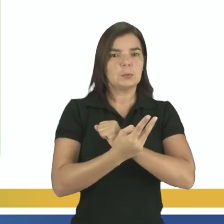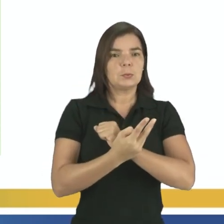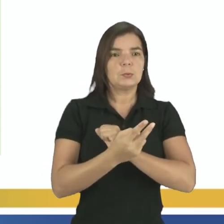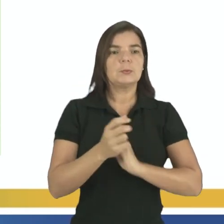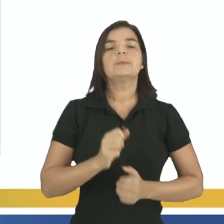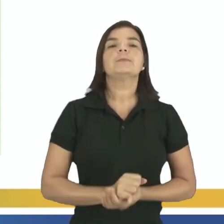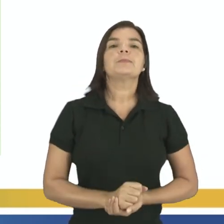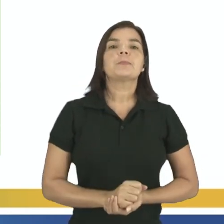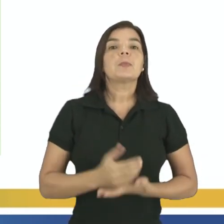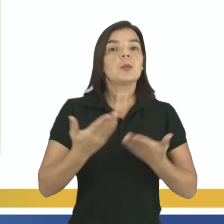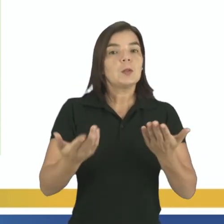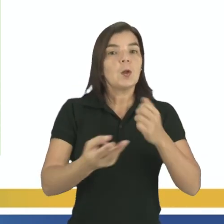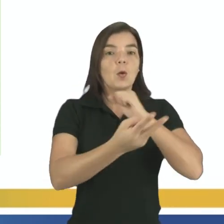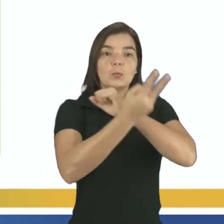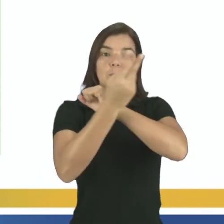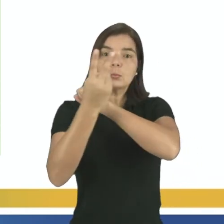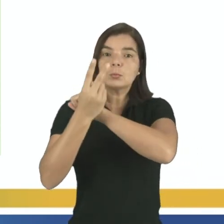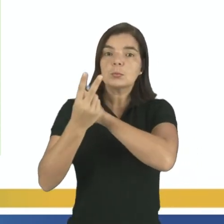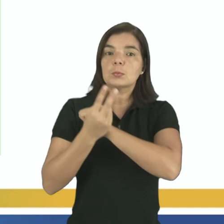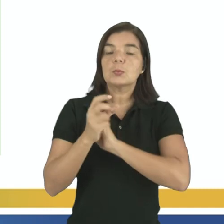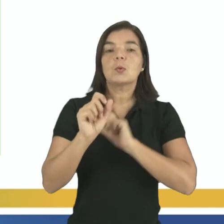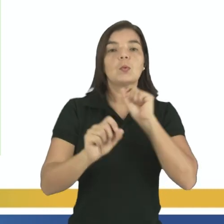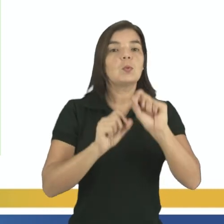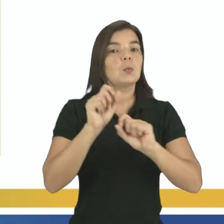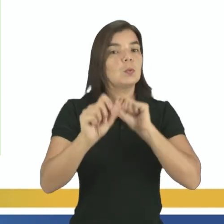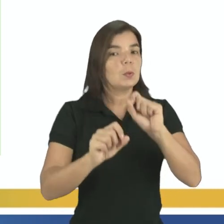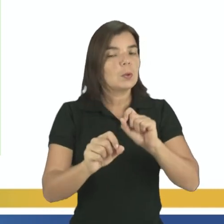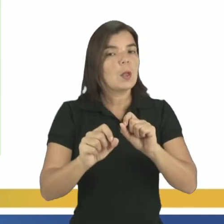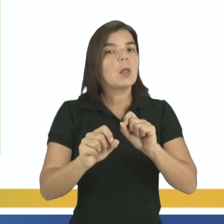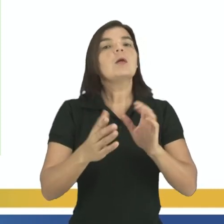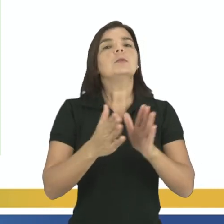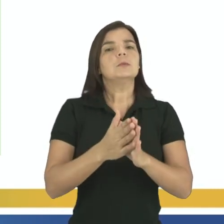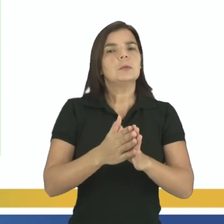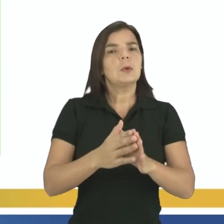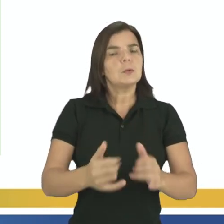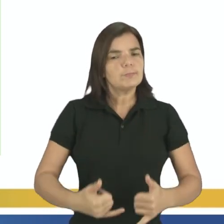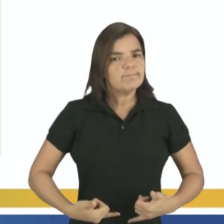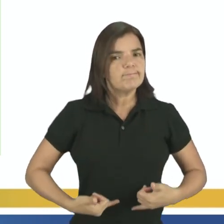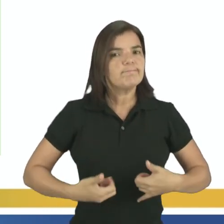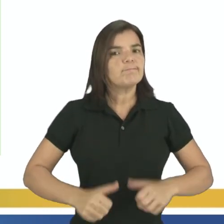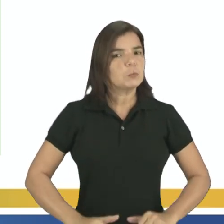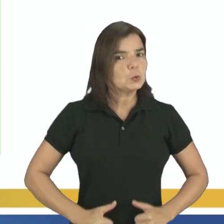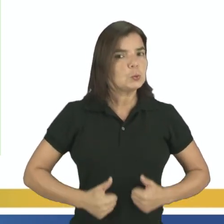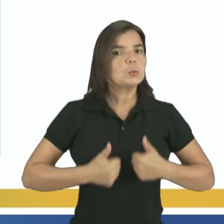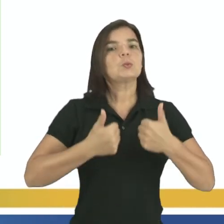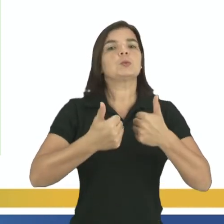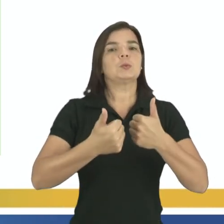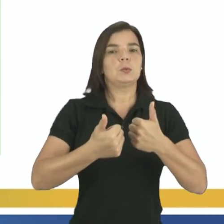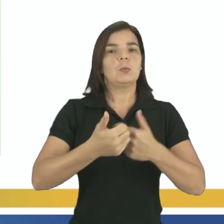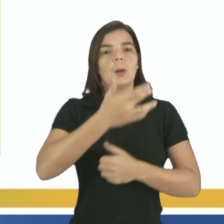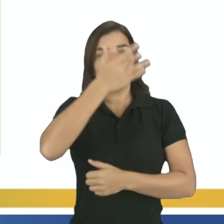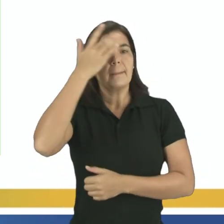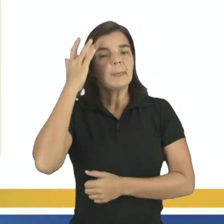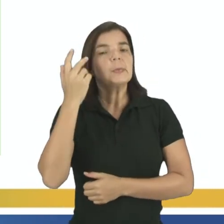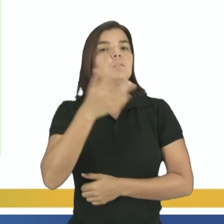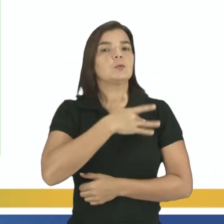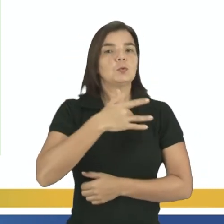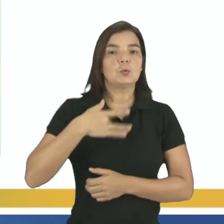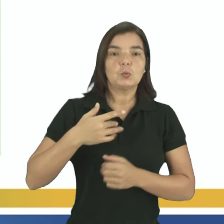autocuidado? Então, o autocuidado, ele acaba dando uma integridade para o ser humano, uma integridade para o